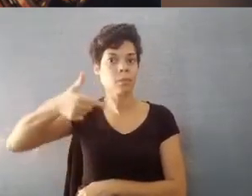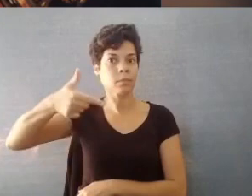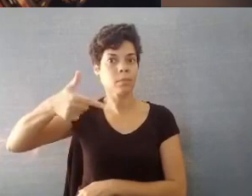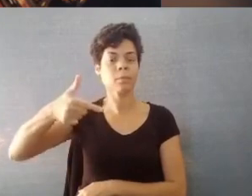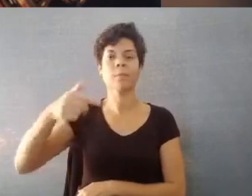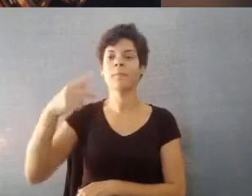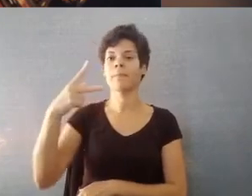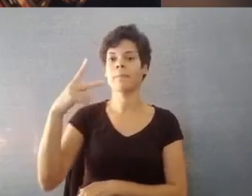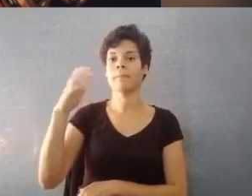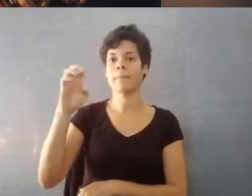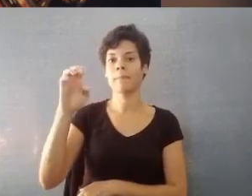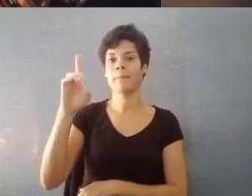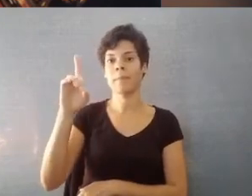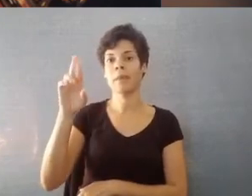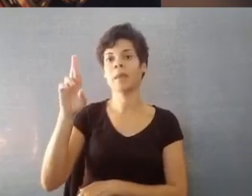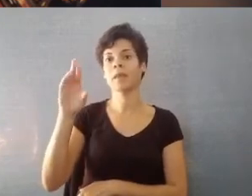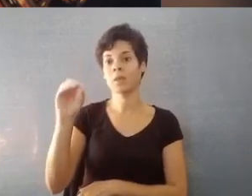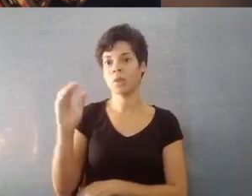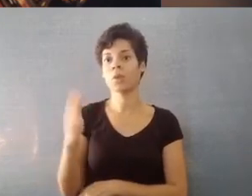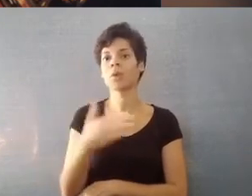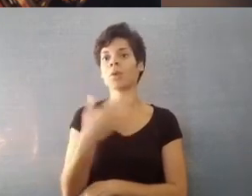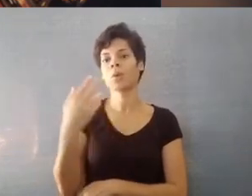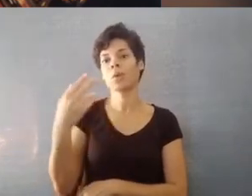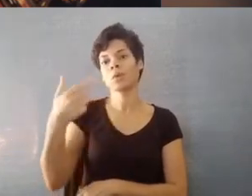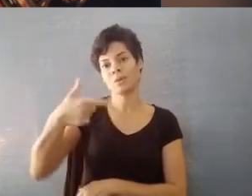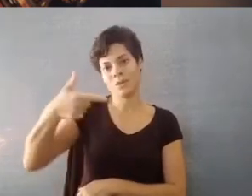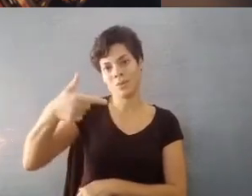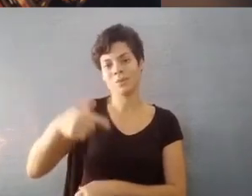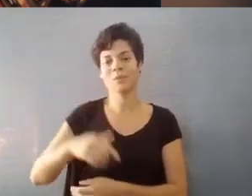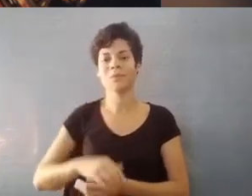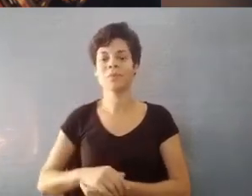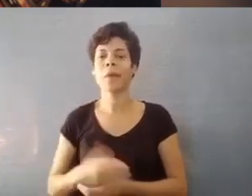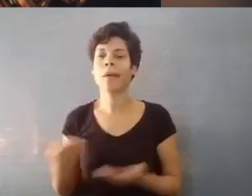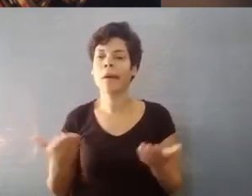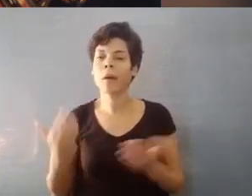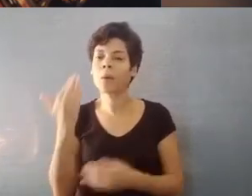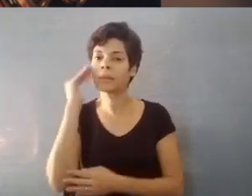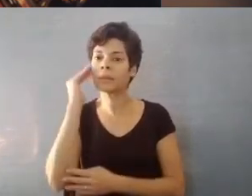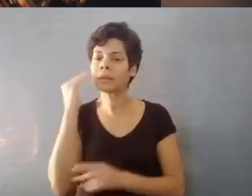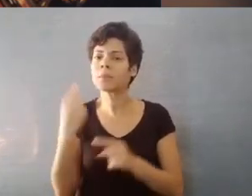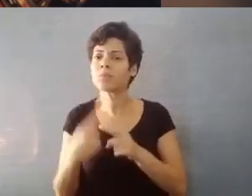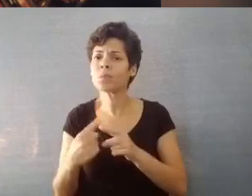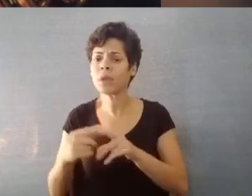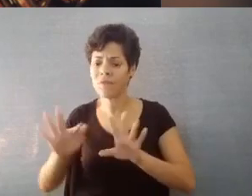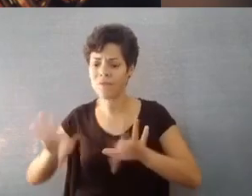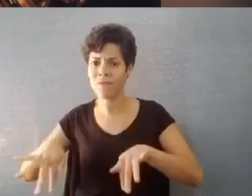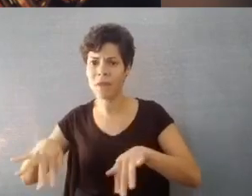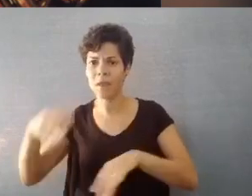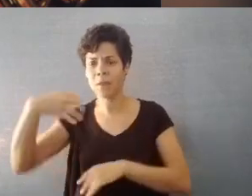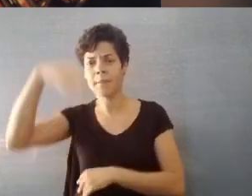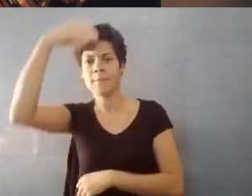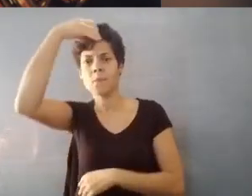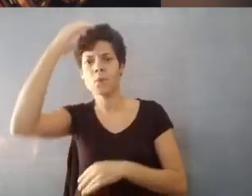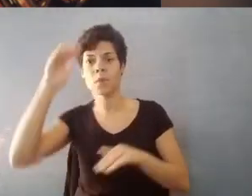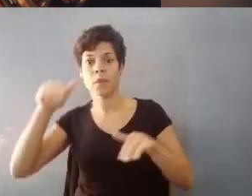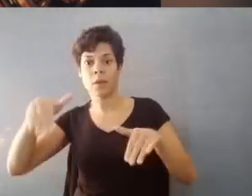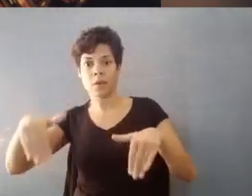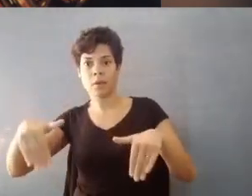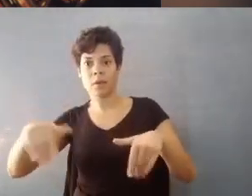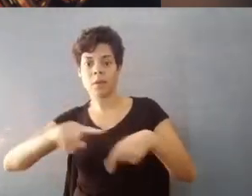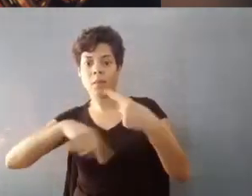Vamos compreender por que terminou a monarquia e começou a república.